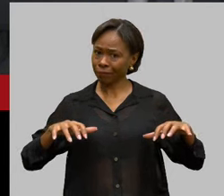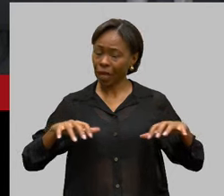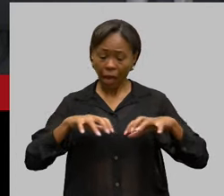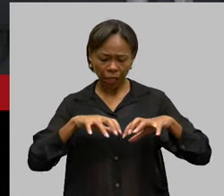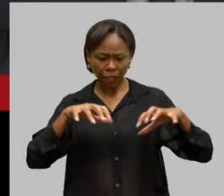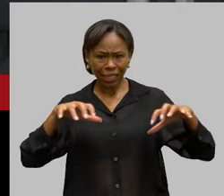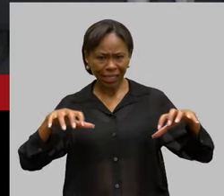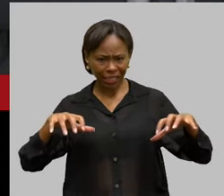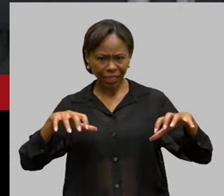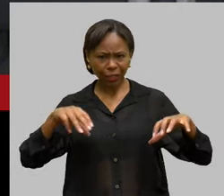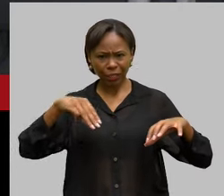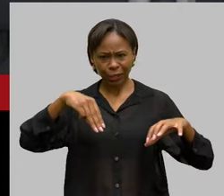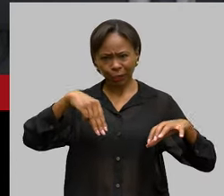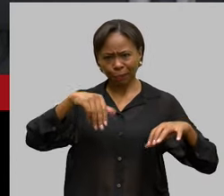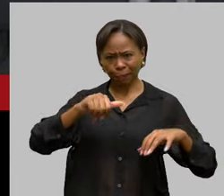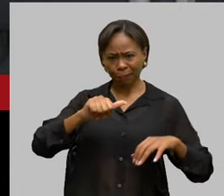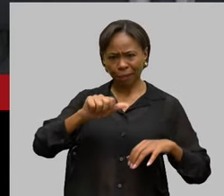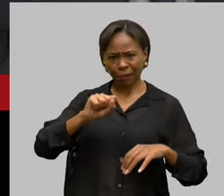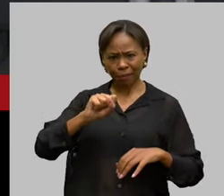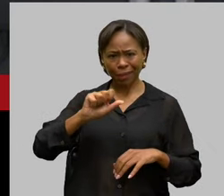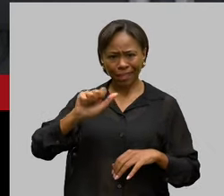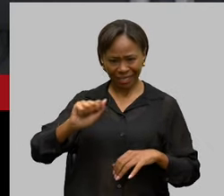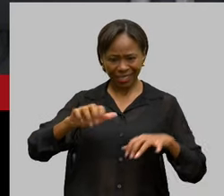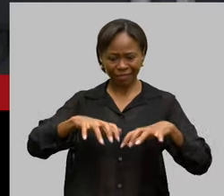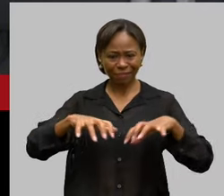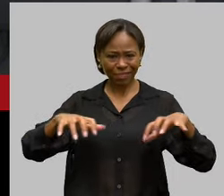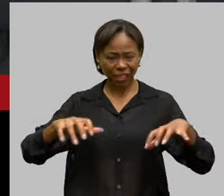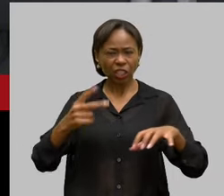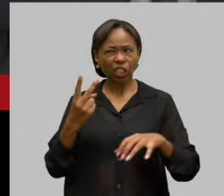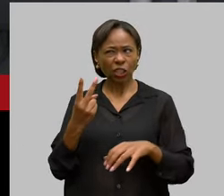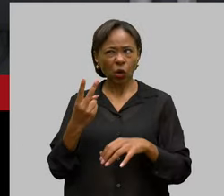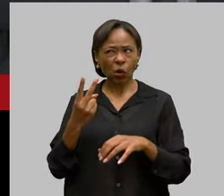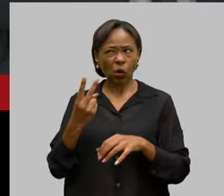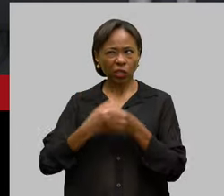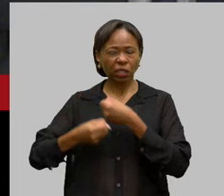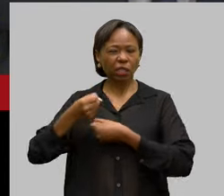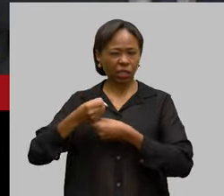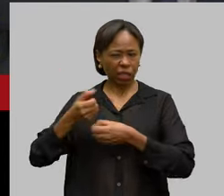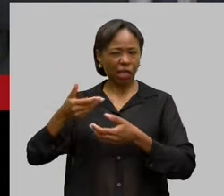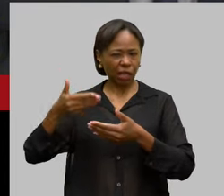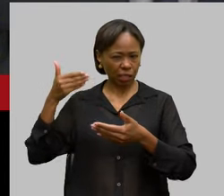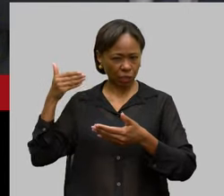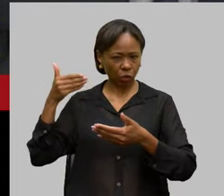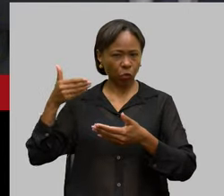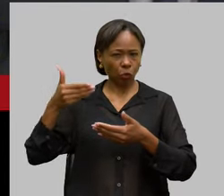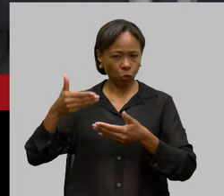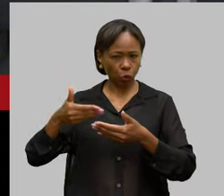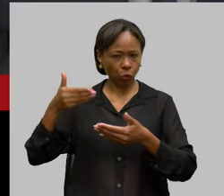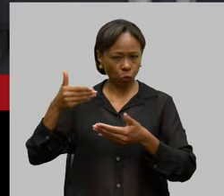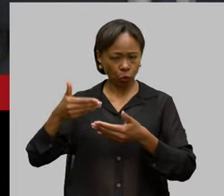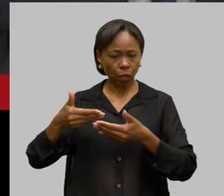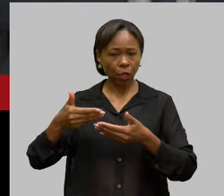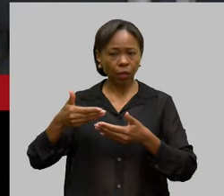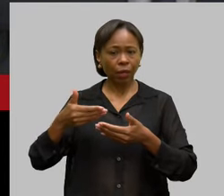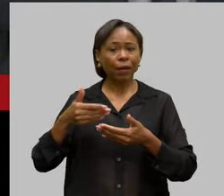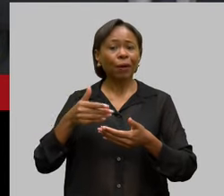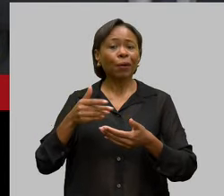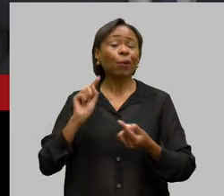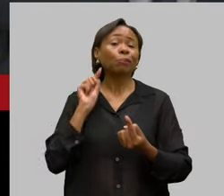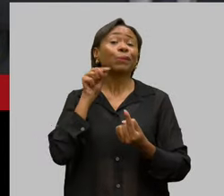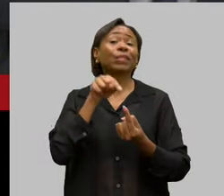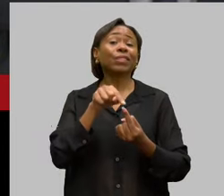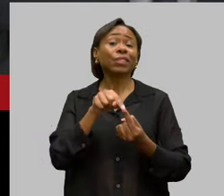massa nesses últimos do anos ela tem sido feita para tentar evitar reforma certo